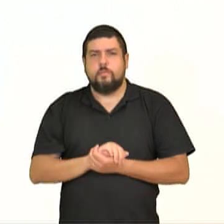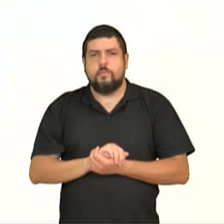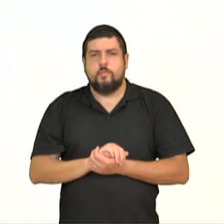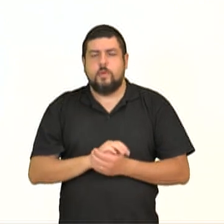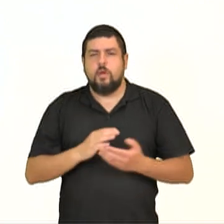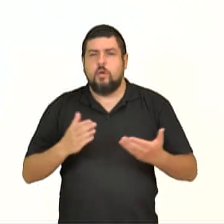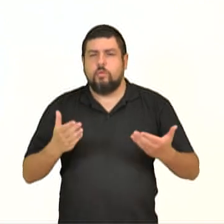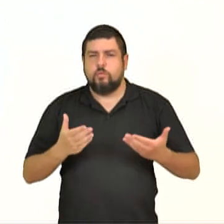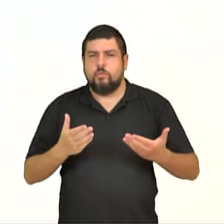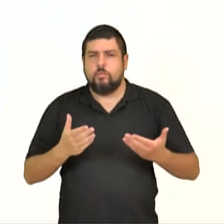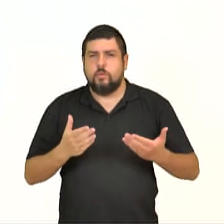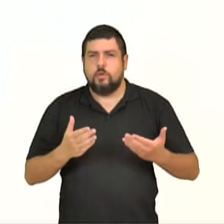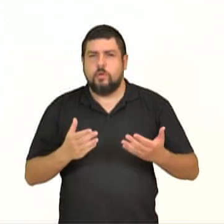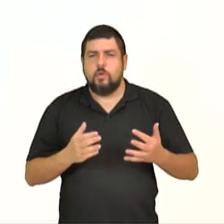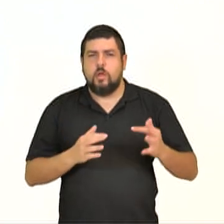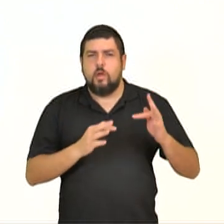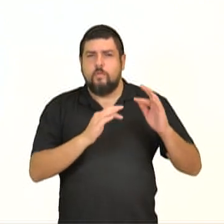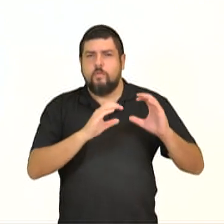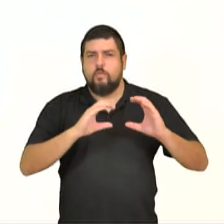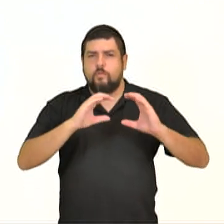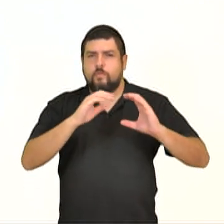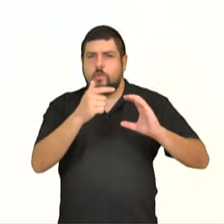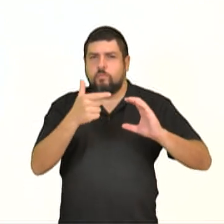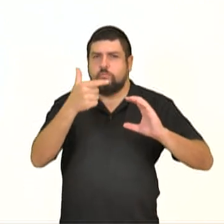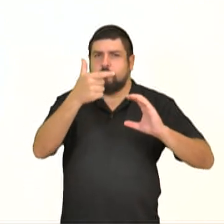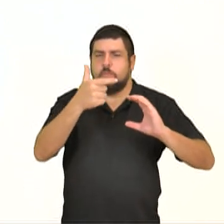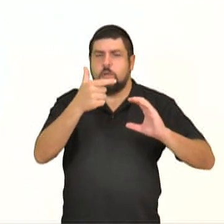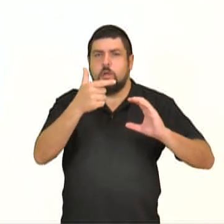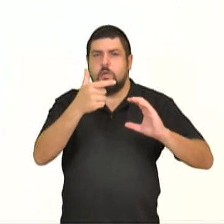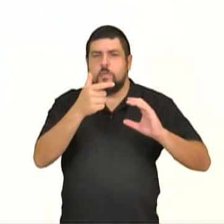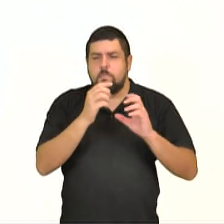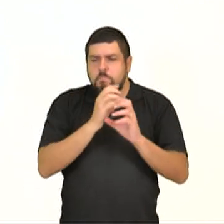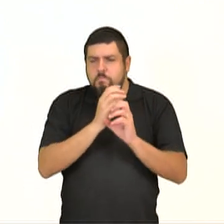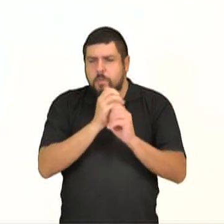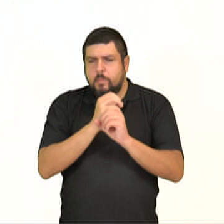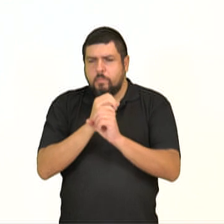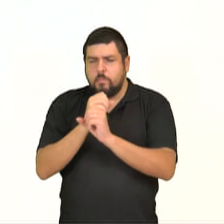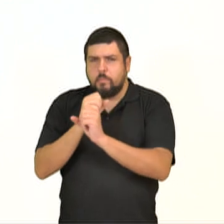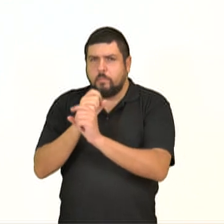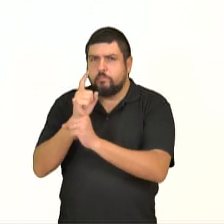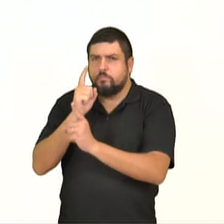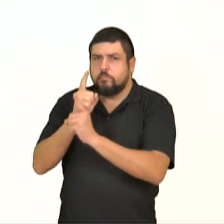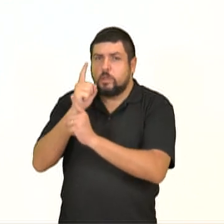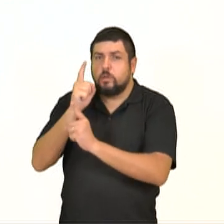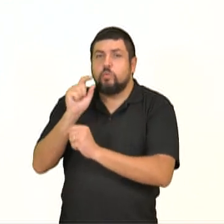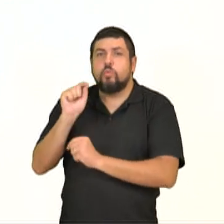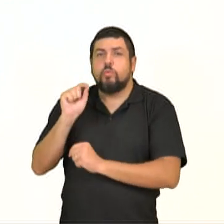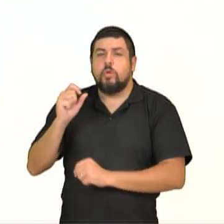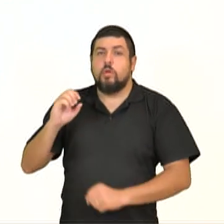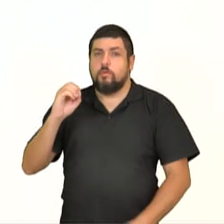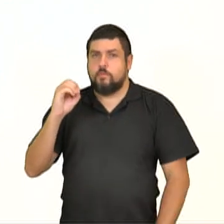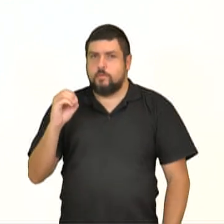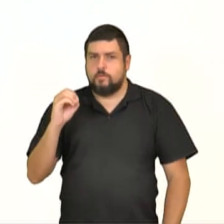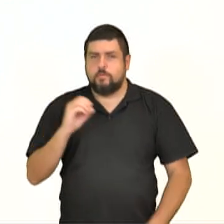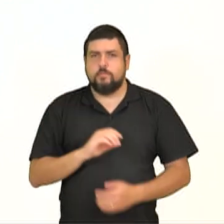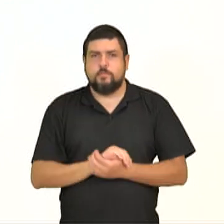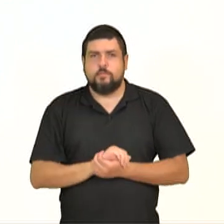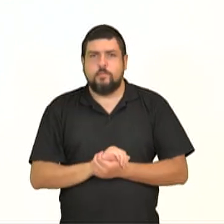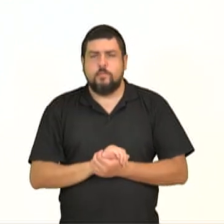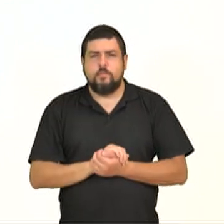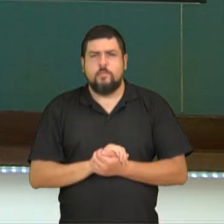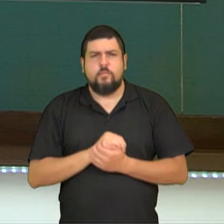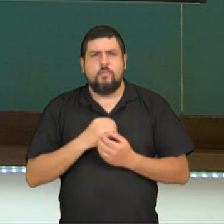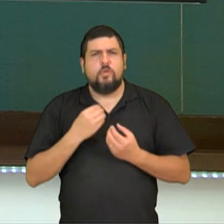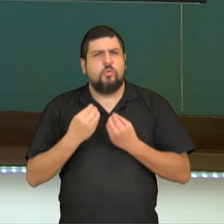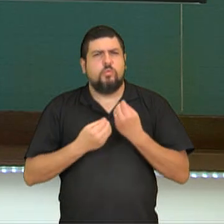o zero de uma função quadrática, utilizando uma fórmula resolutiva. Bora lá? Então, como será que nós fazemos